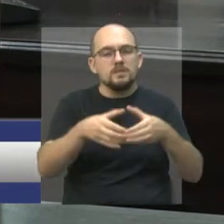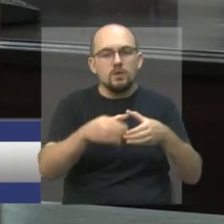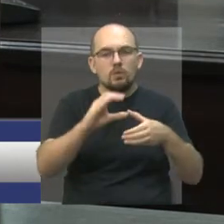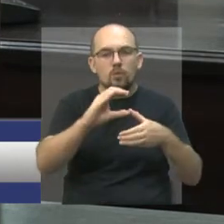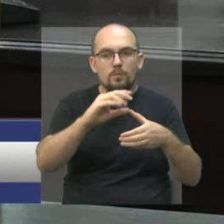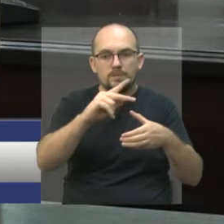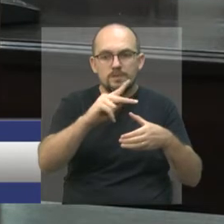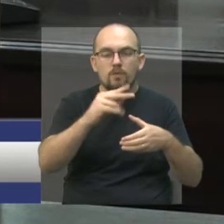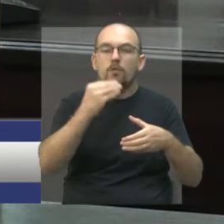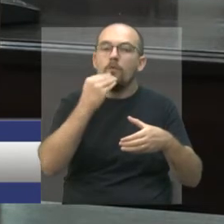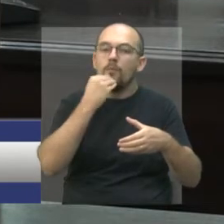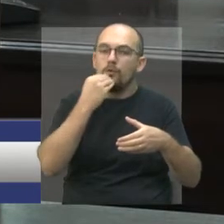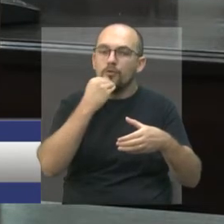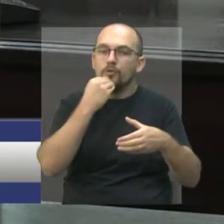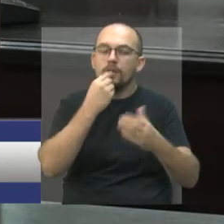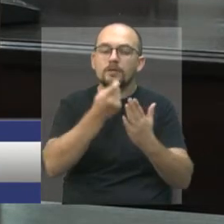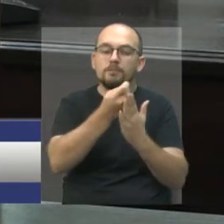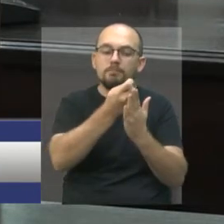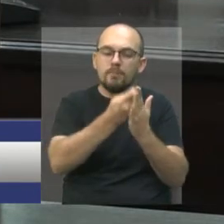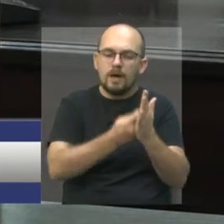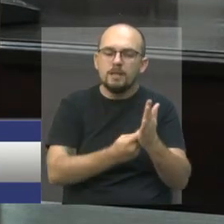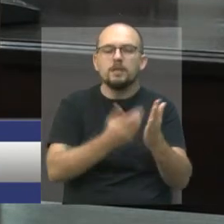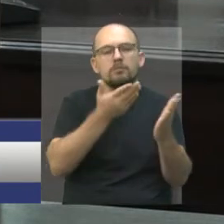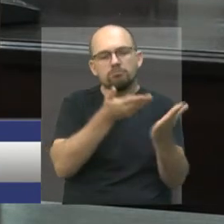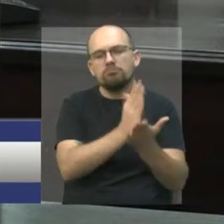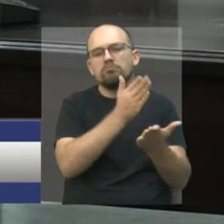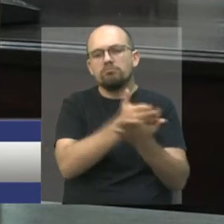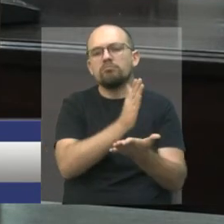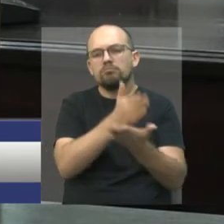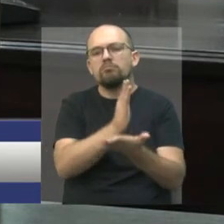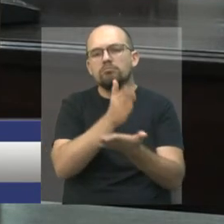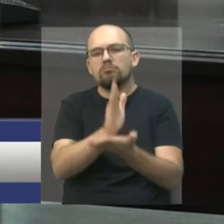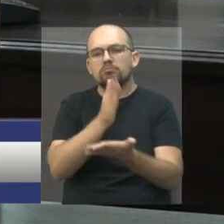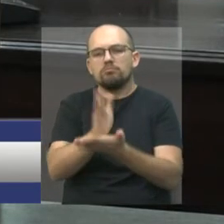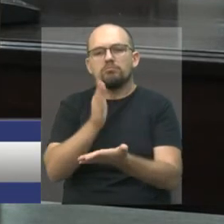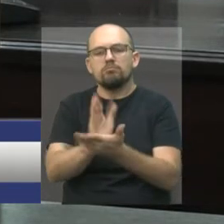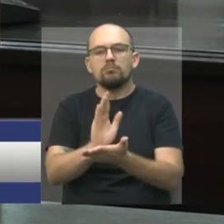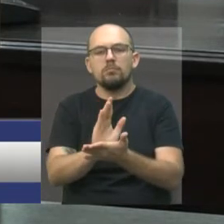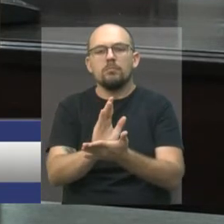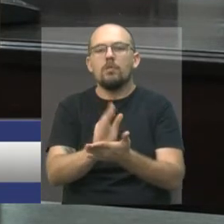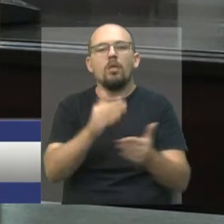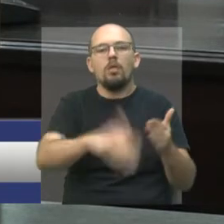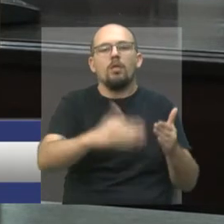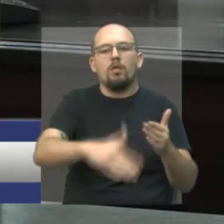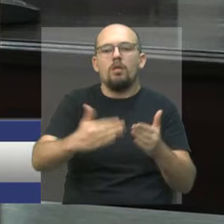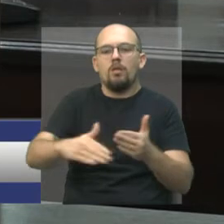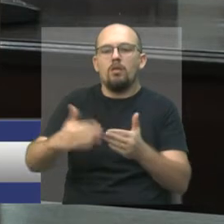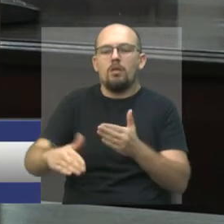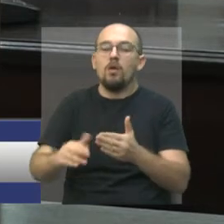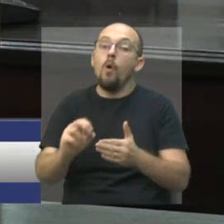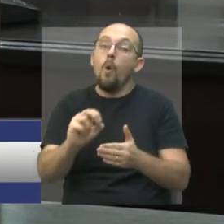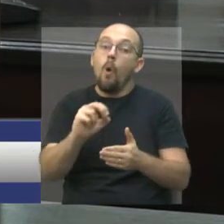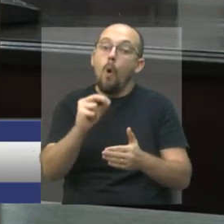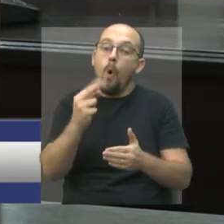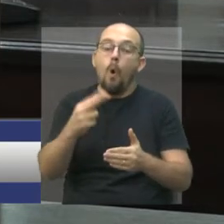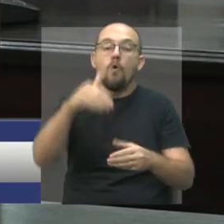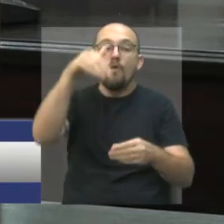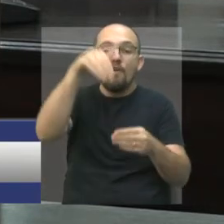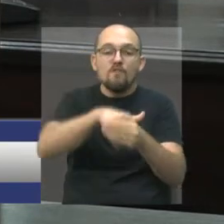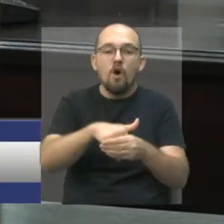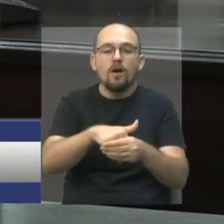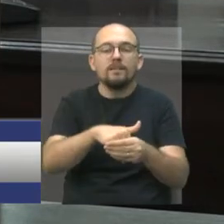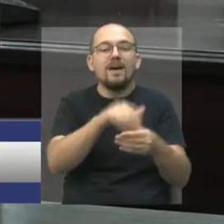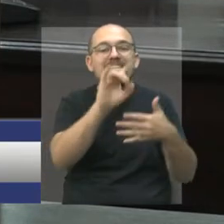tinha para dar um parecer favorável, ou, no mínimo, propor a votação das emendas individuais, não em